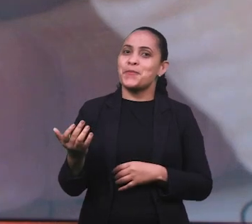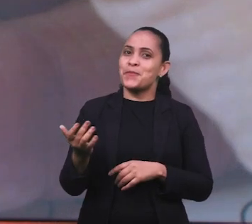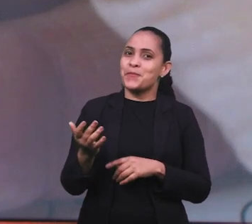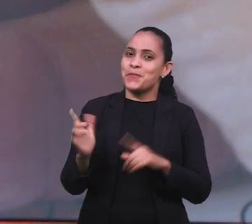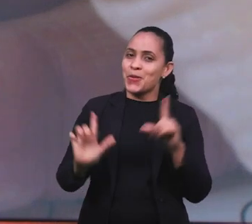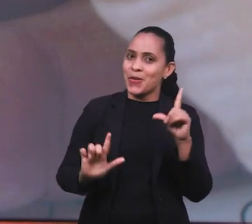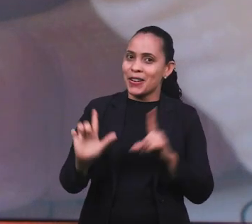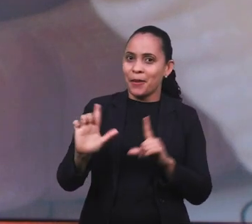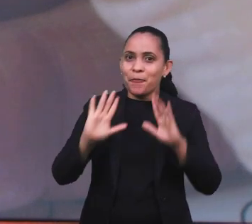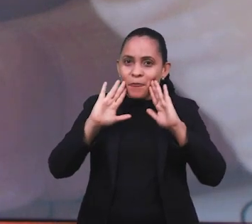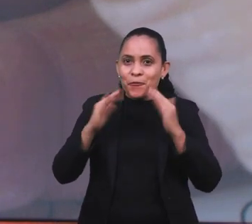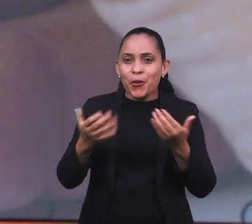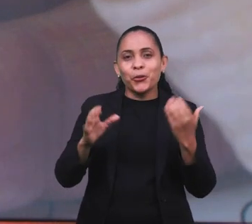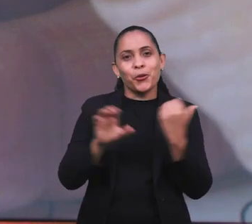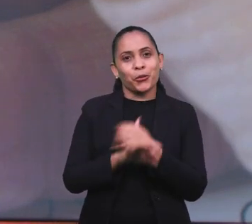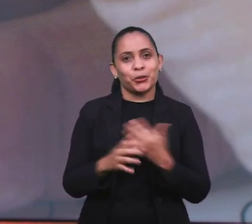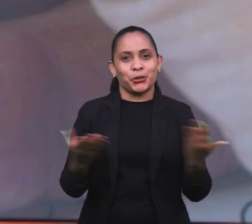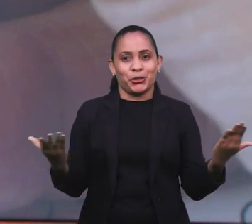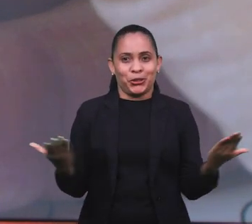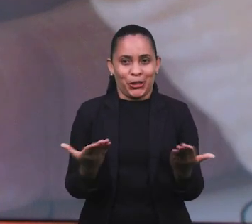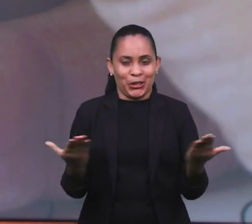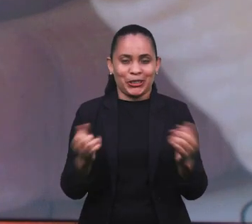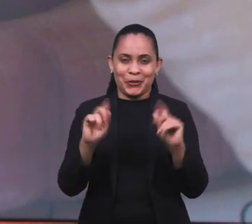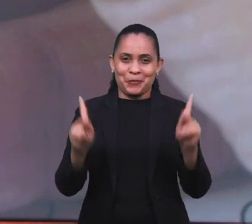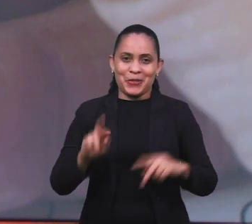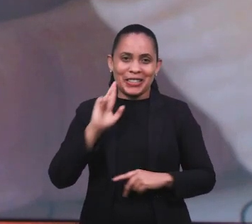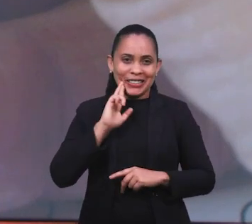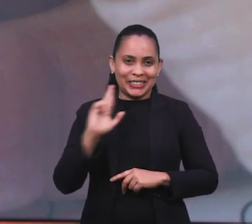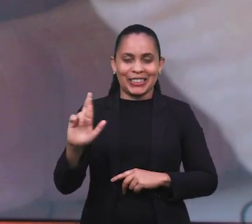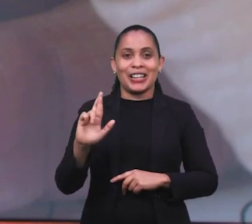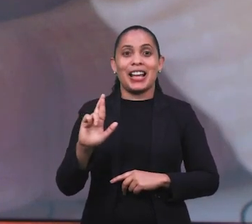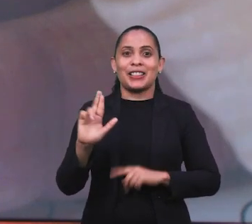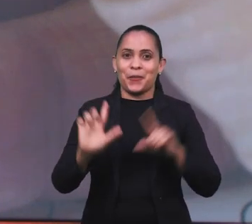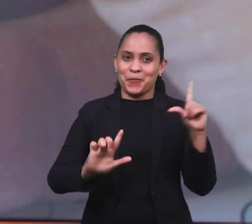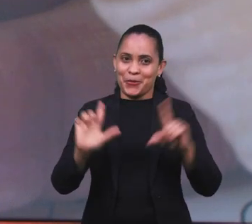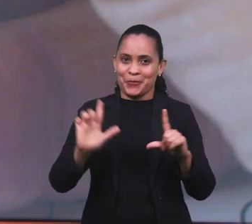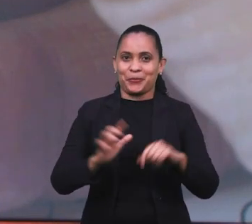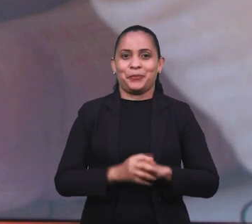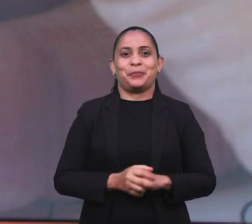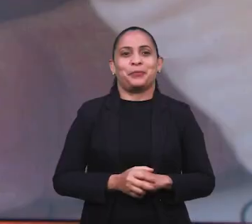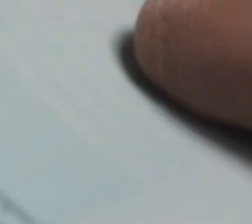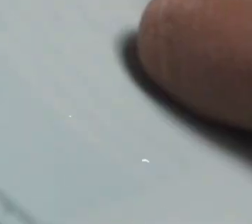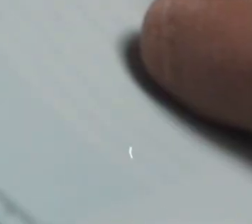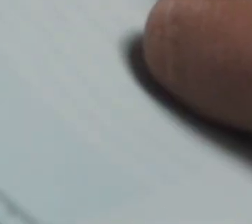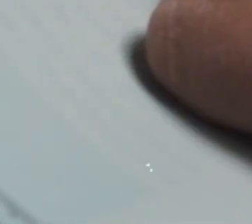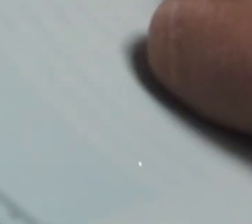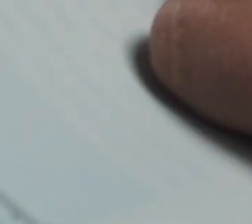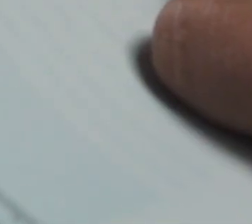programa Foco nos Concursos de hoje. A paz do Senhor e até o próximo programa.